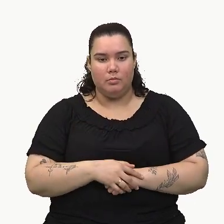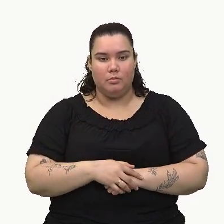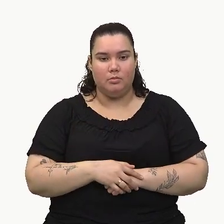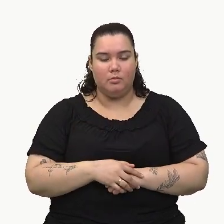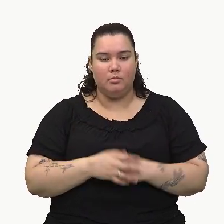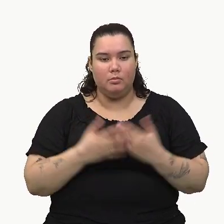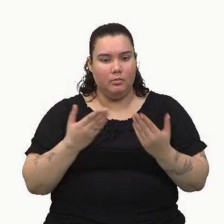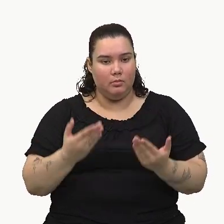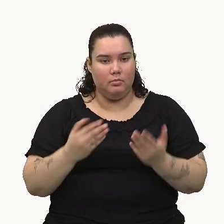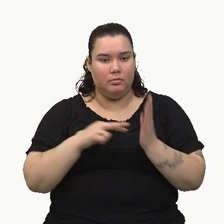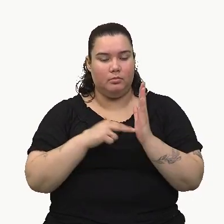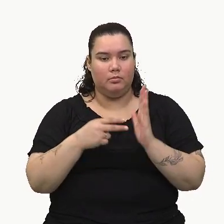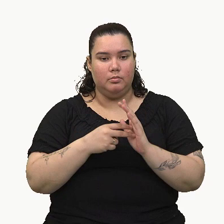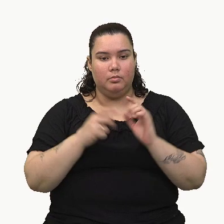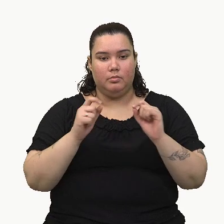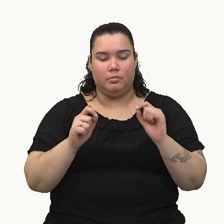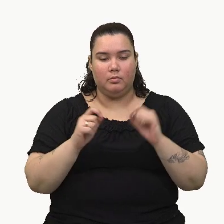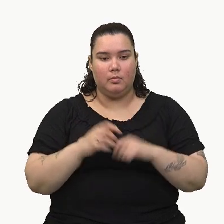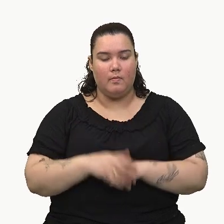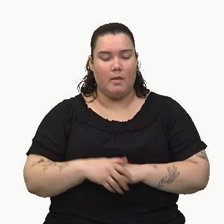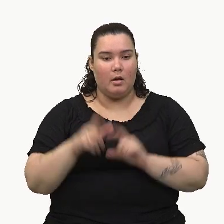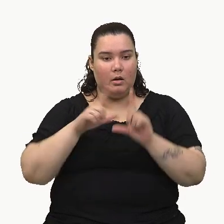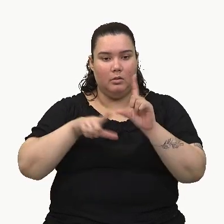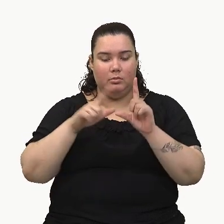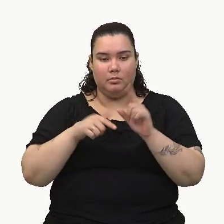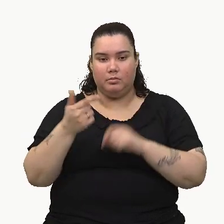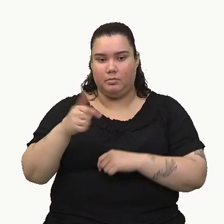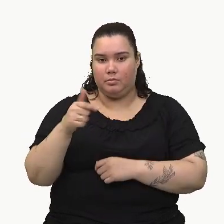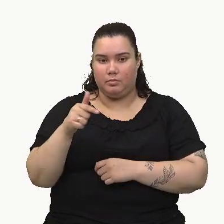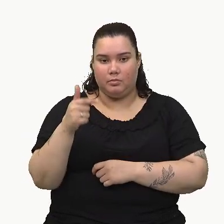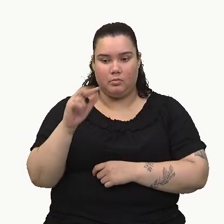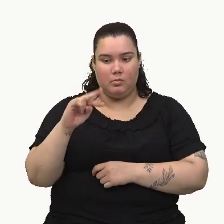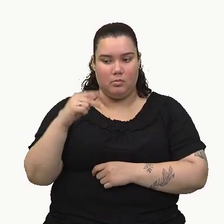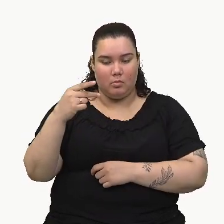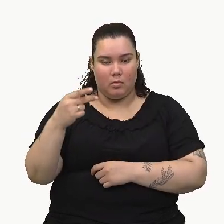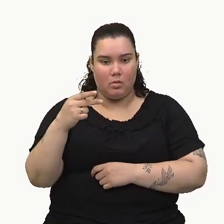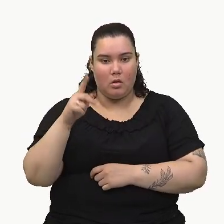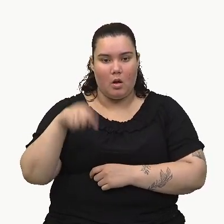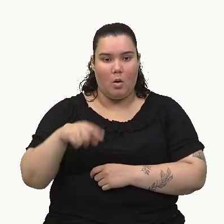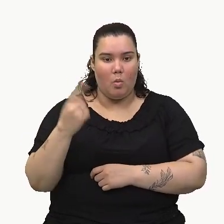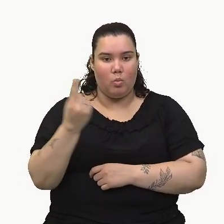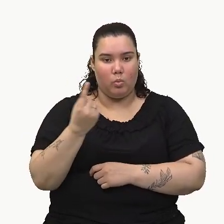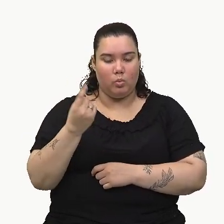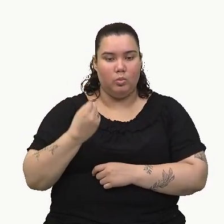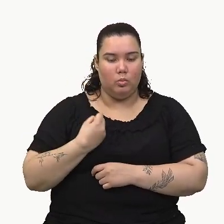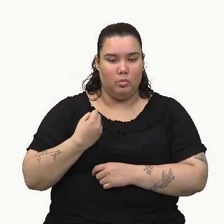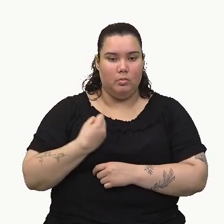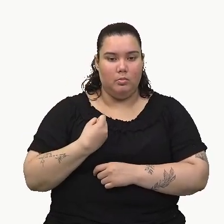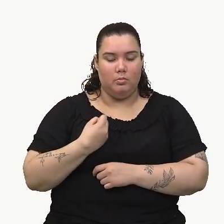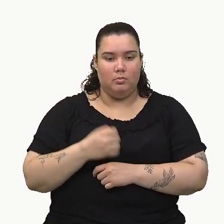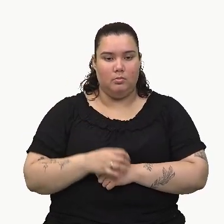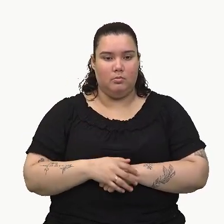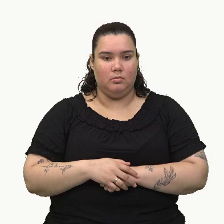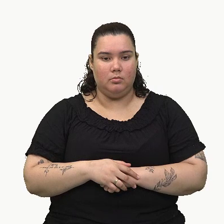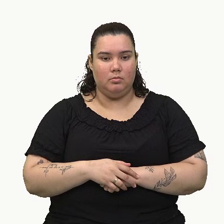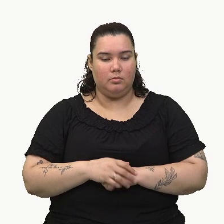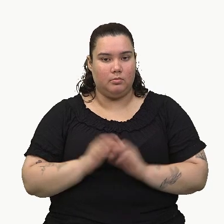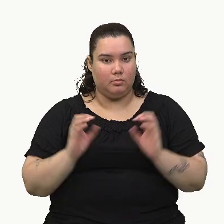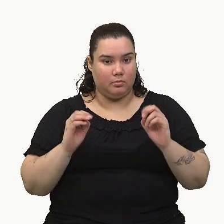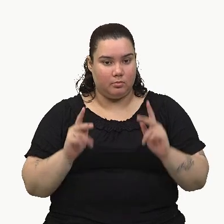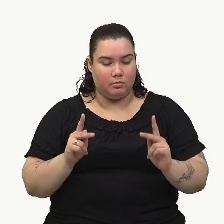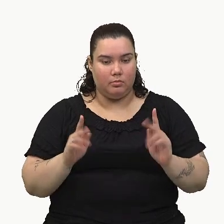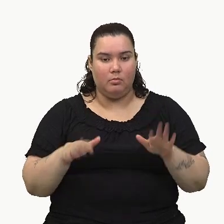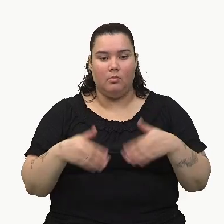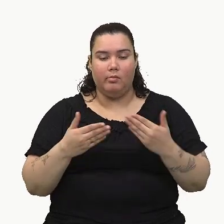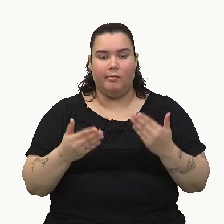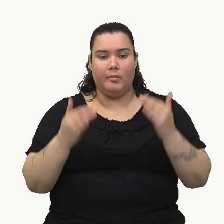quer dizer que nas letras que não possuem expoente, o valor dele é 1. Feito isso, qual é o